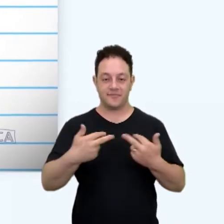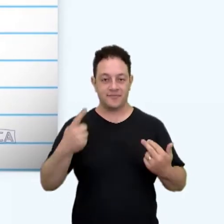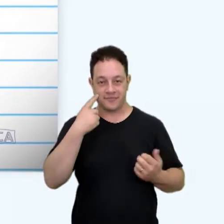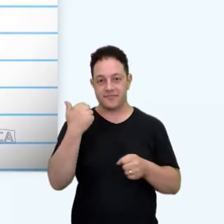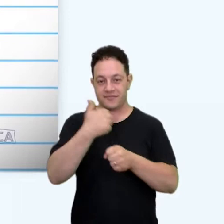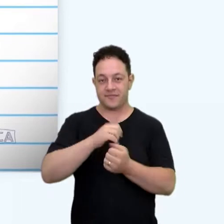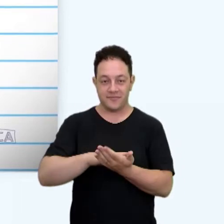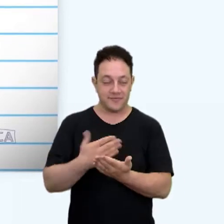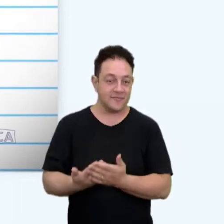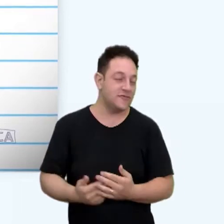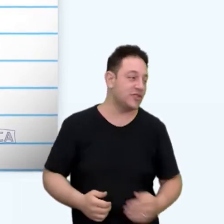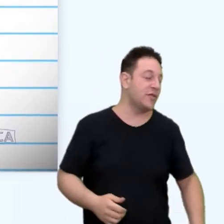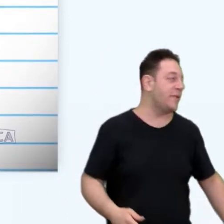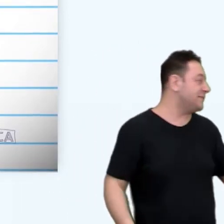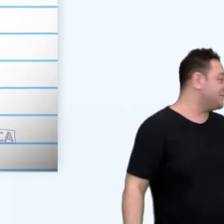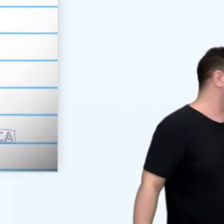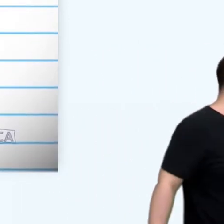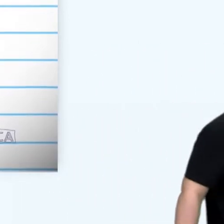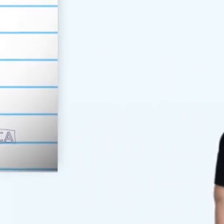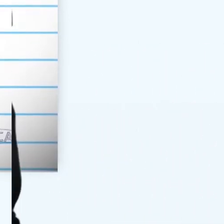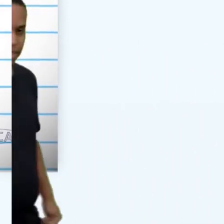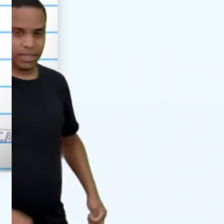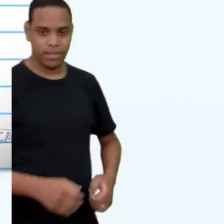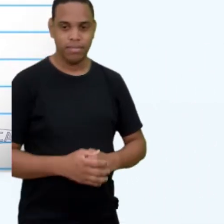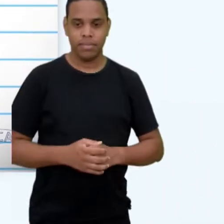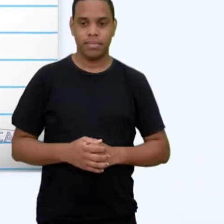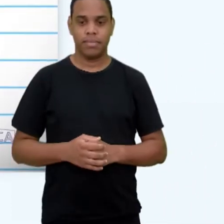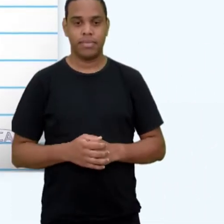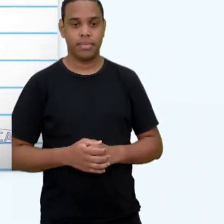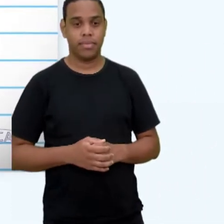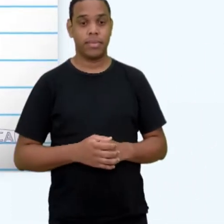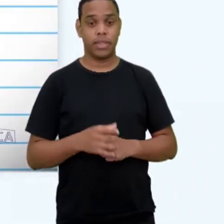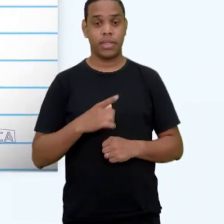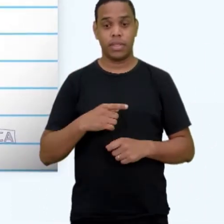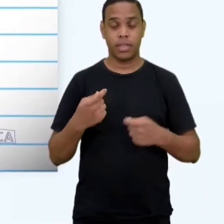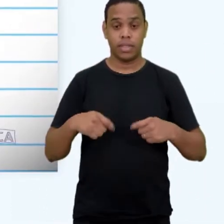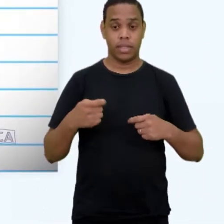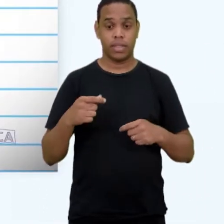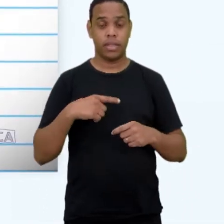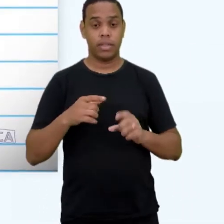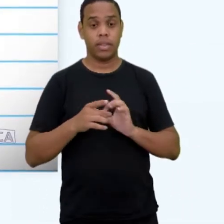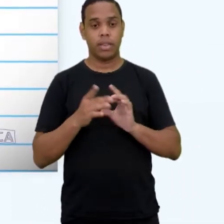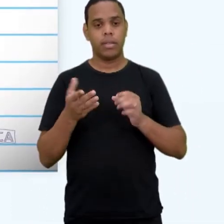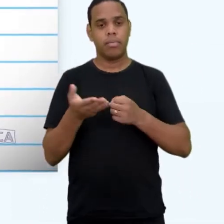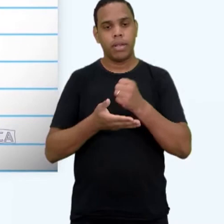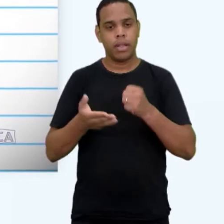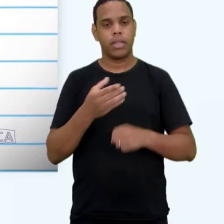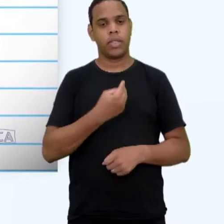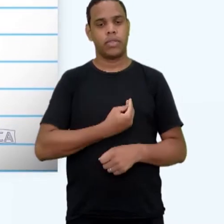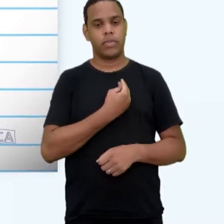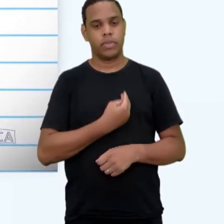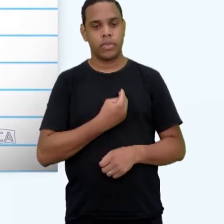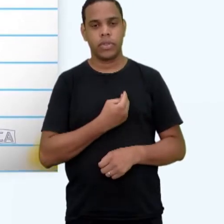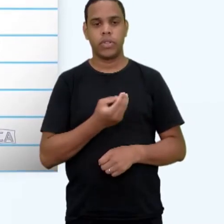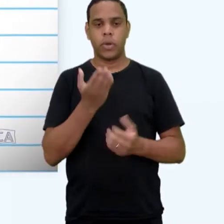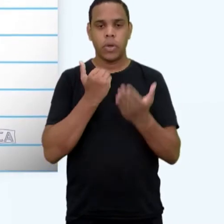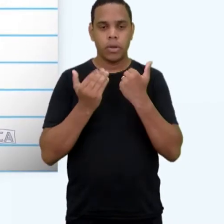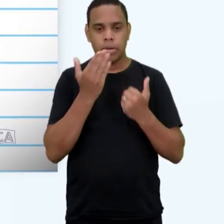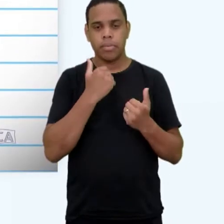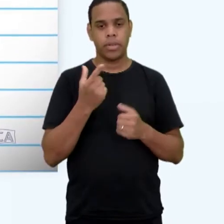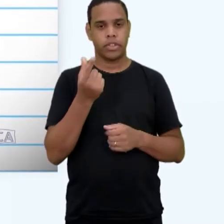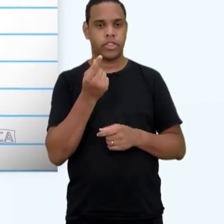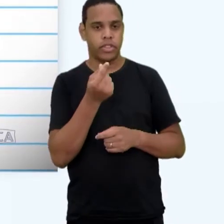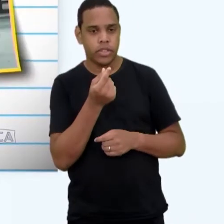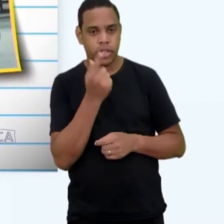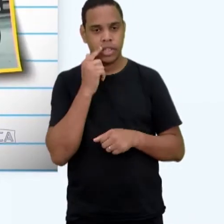ser humano encontra-se restrito, incompleto. Saciadas as necessidades básicas de sobrevivência, ter o que comer, dinheiro para